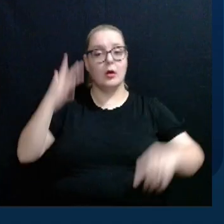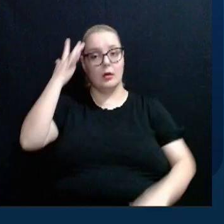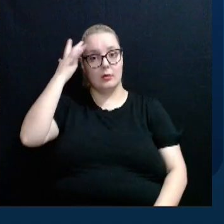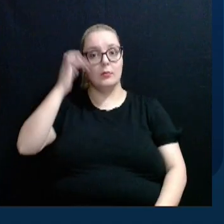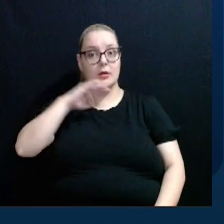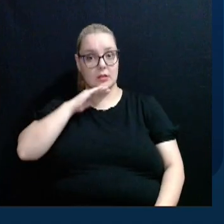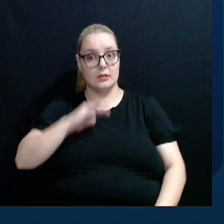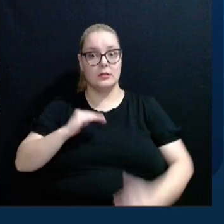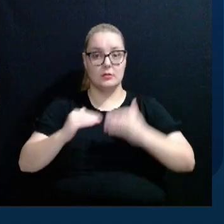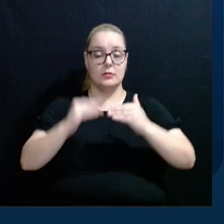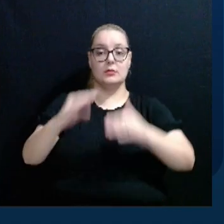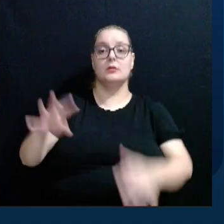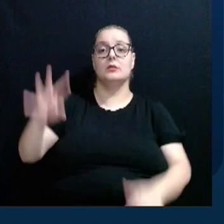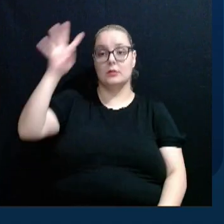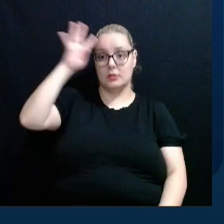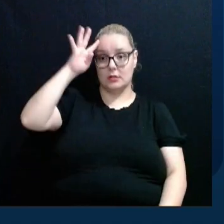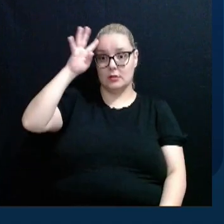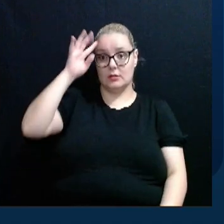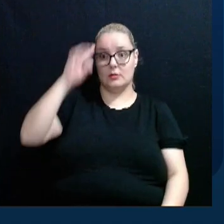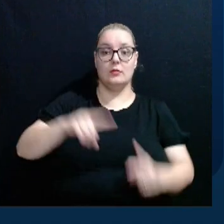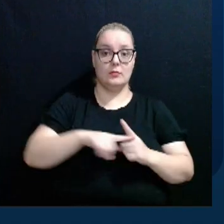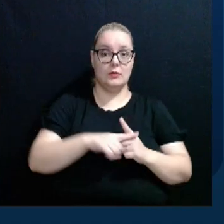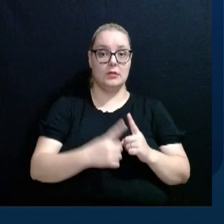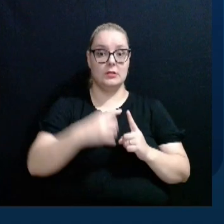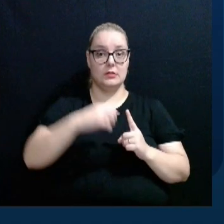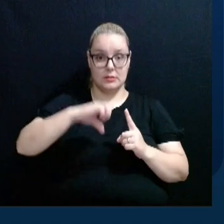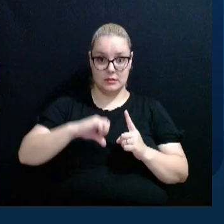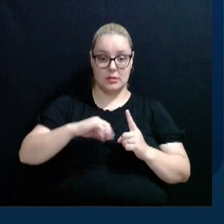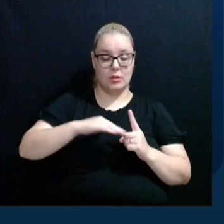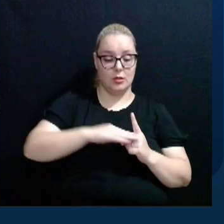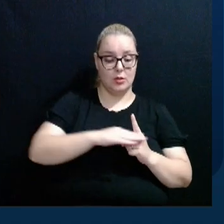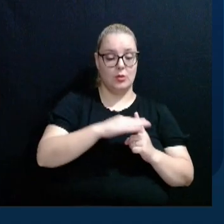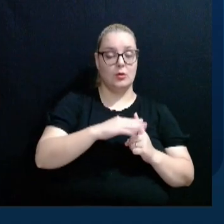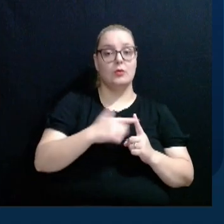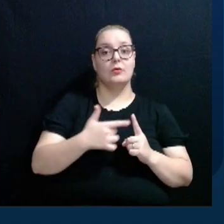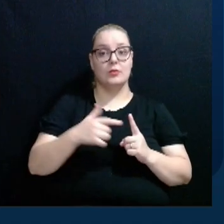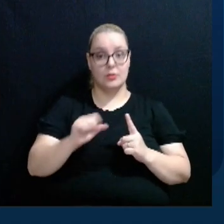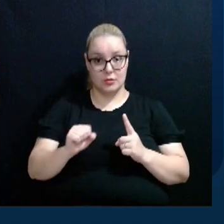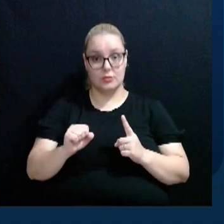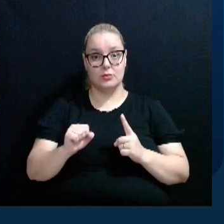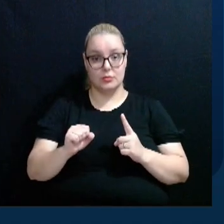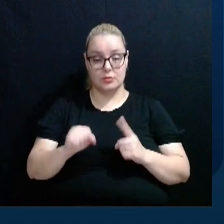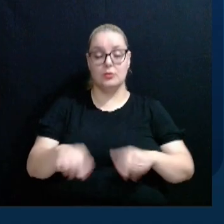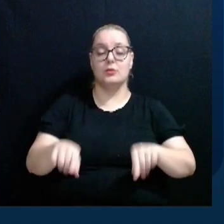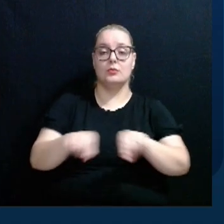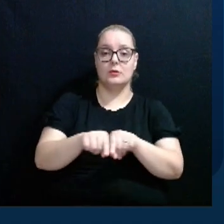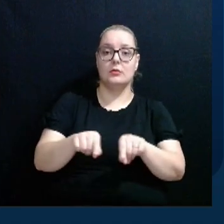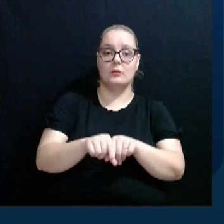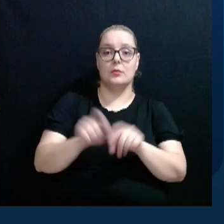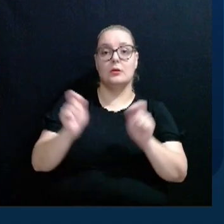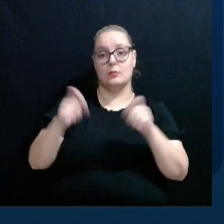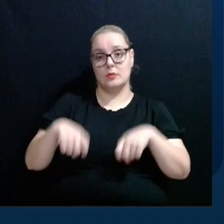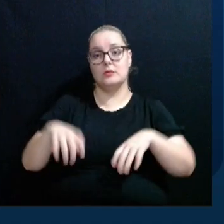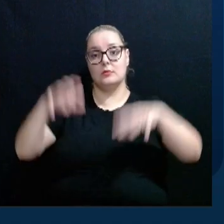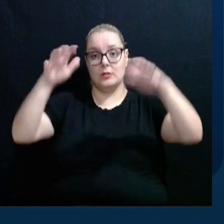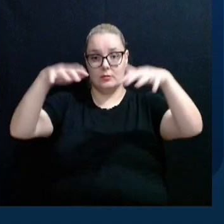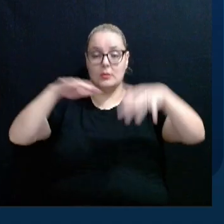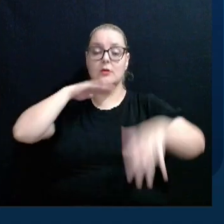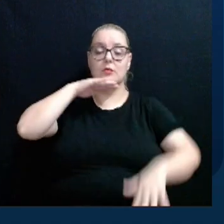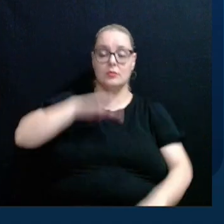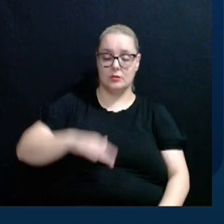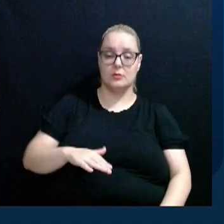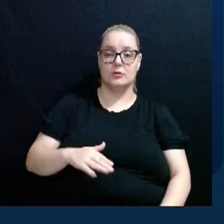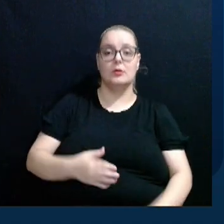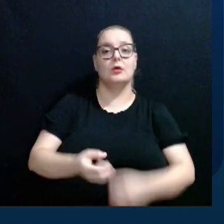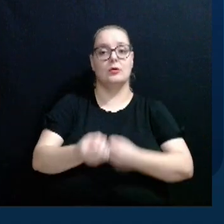na quarta-feira, mínima de 19 e máxima de 28 graus, também com chances de chuva à tarde. Informações são